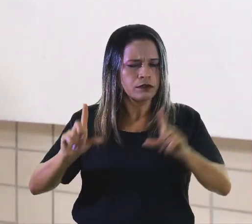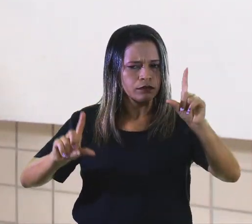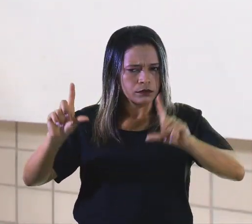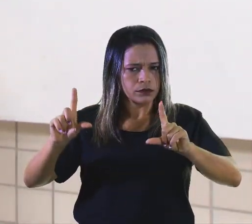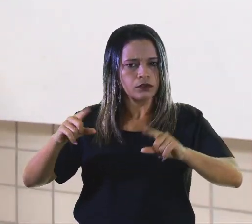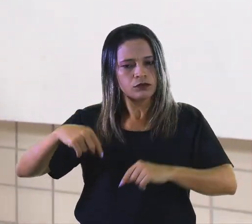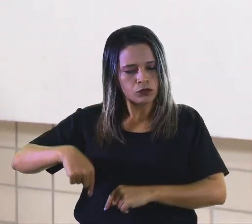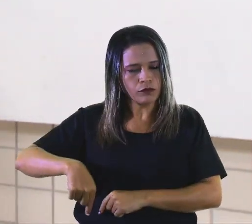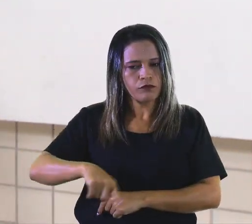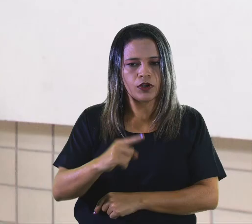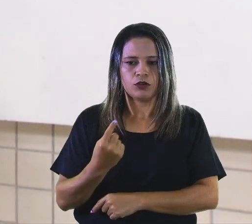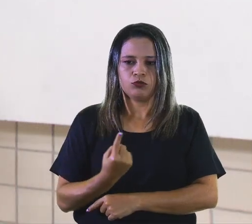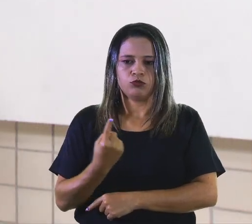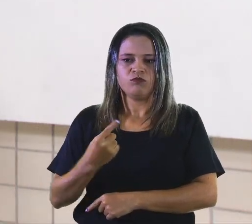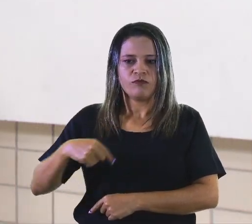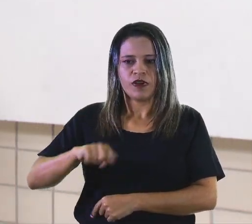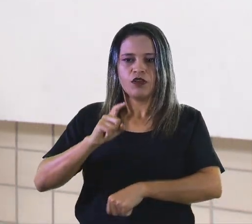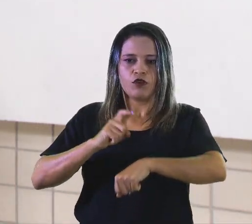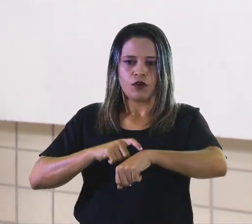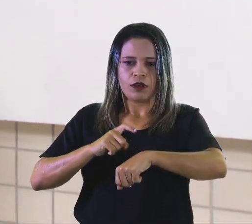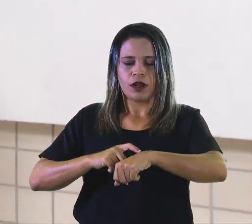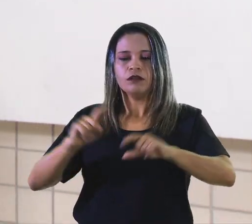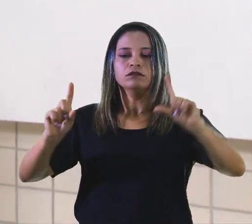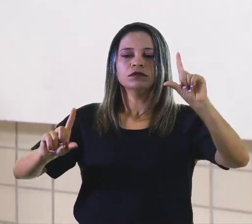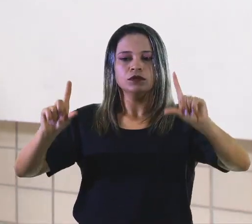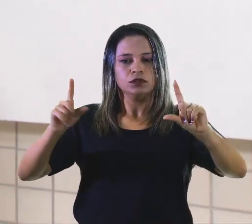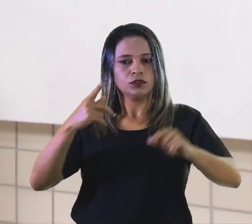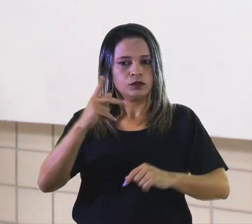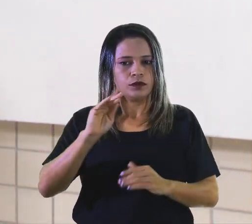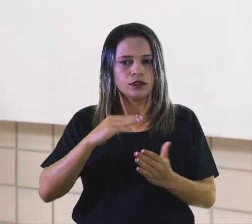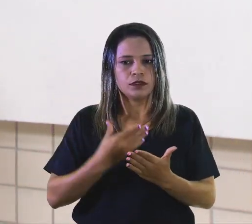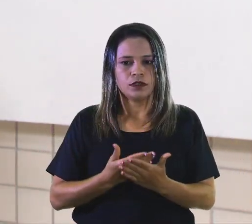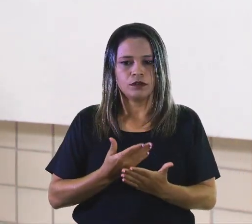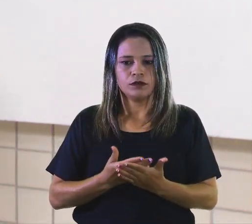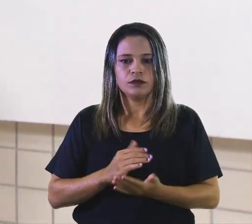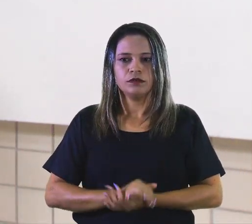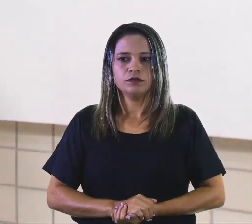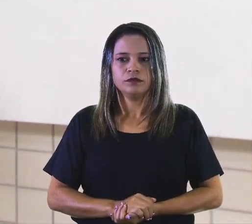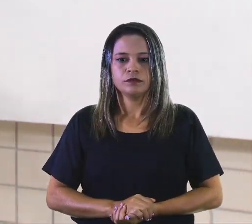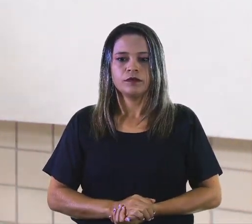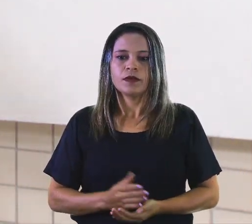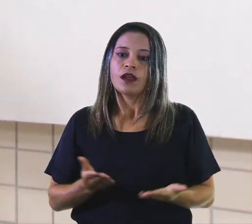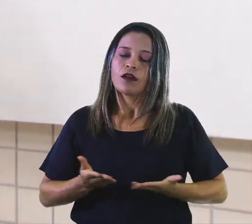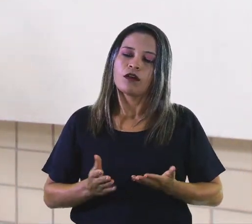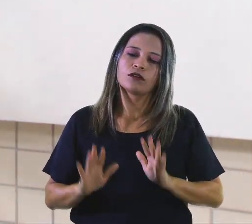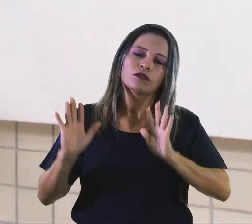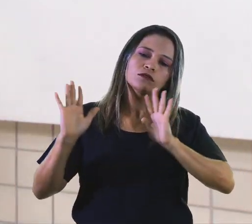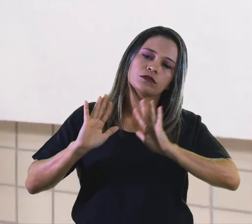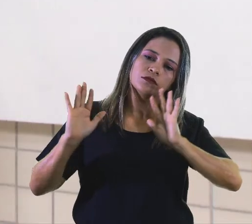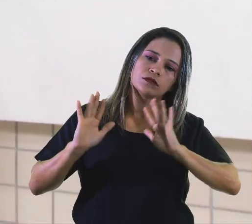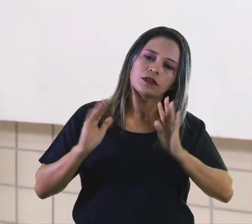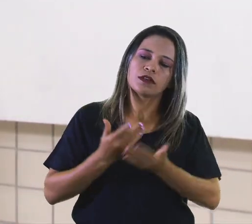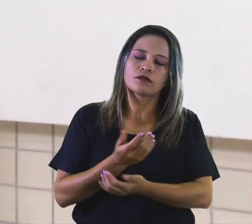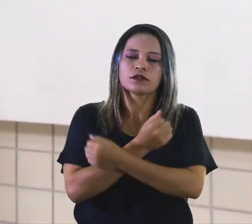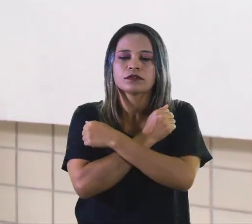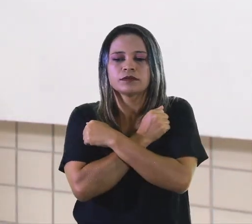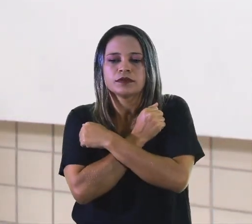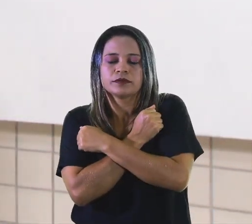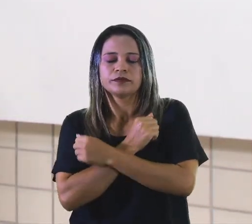você vai lá naquele horário e assista as suas aulas, ok? Eu me despeço de vocês e um grande abraço.